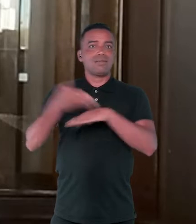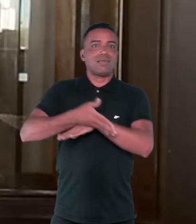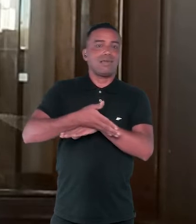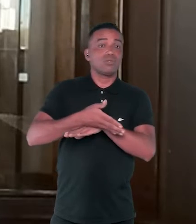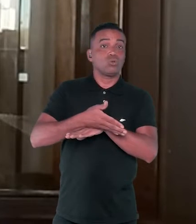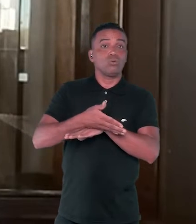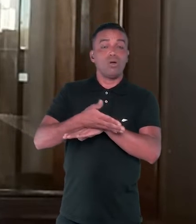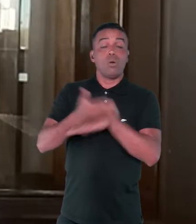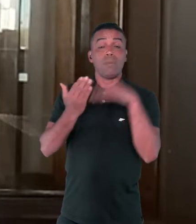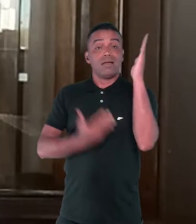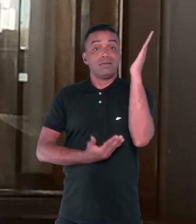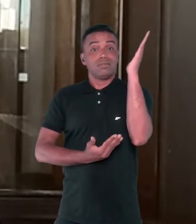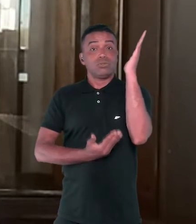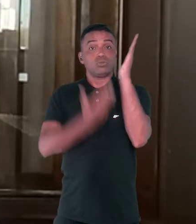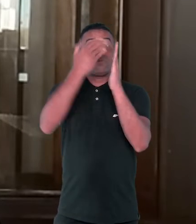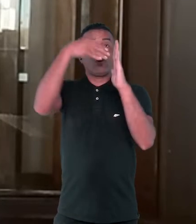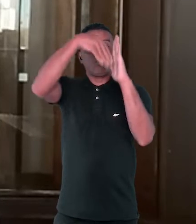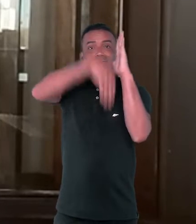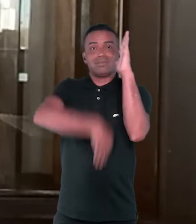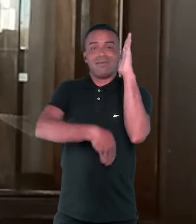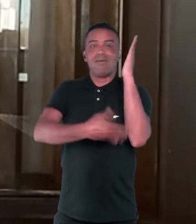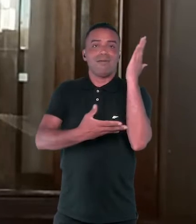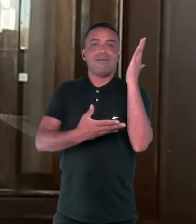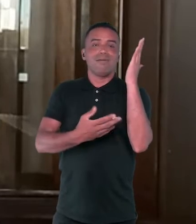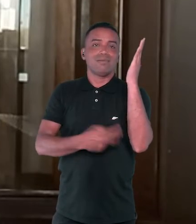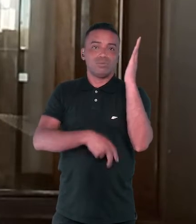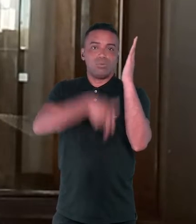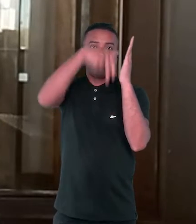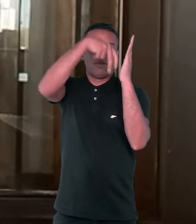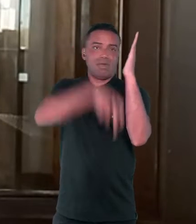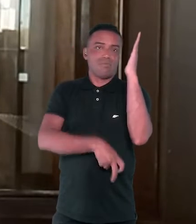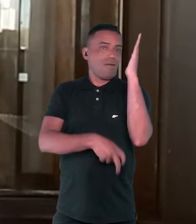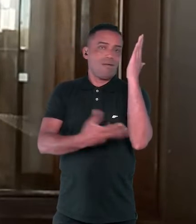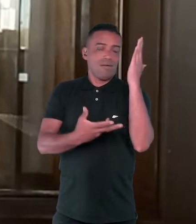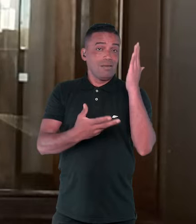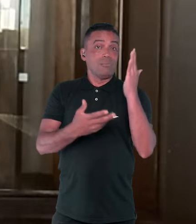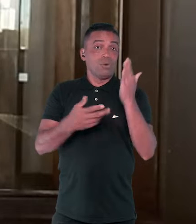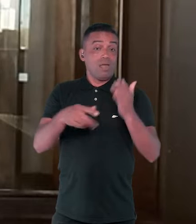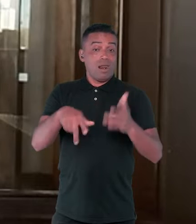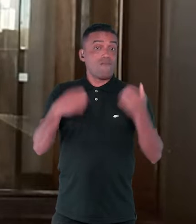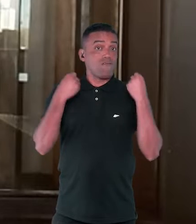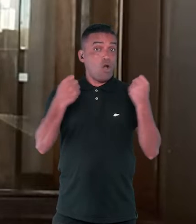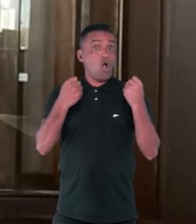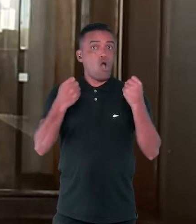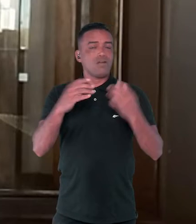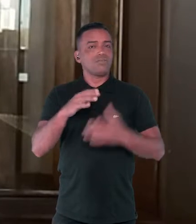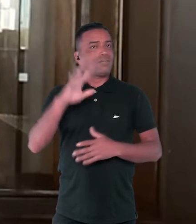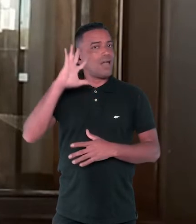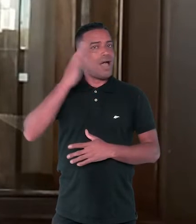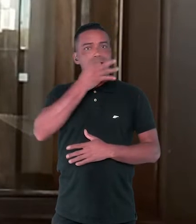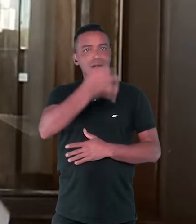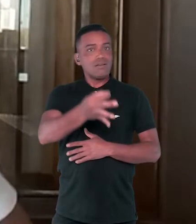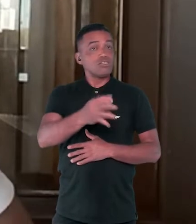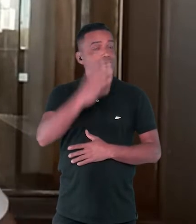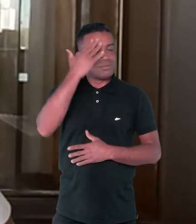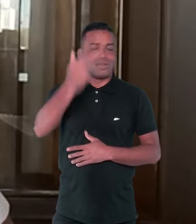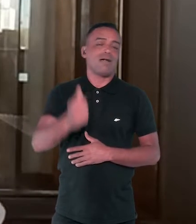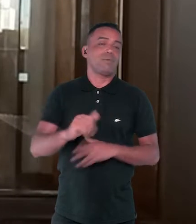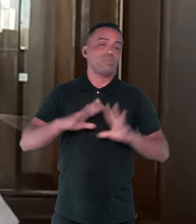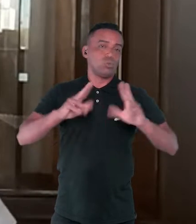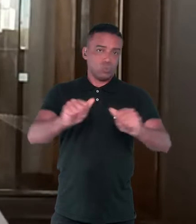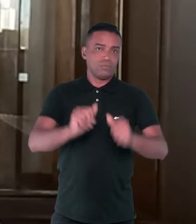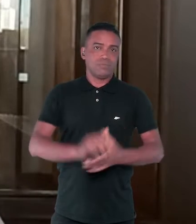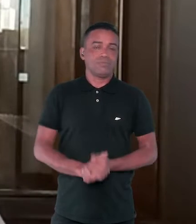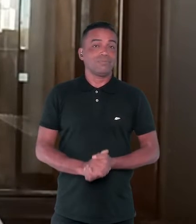ou para descer, ou para ser entrevistada, porque ela é poderosa. Segundo, você acha que sabe das coisas, mas